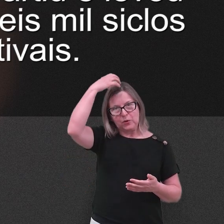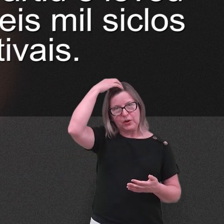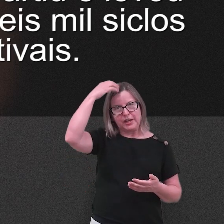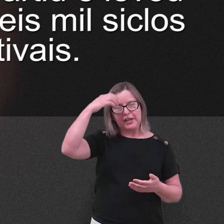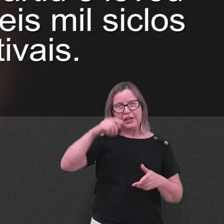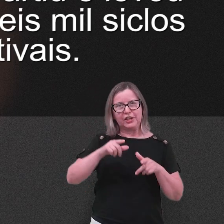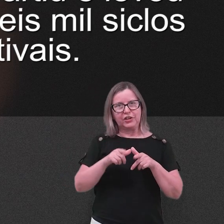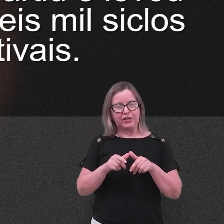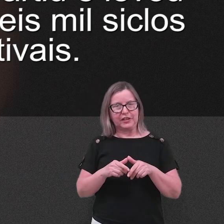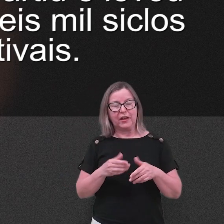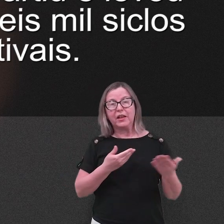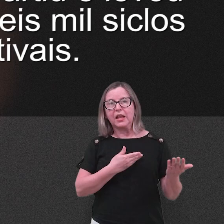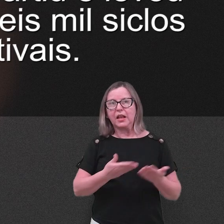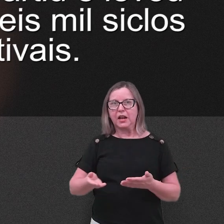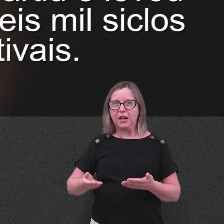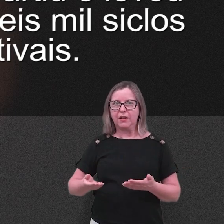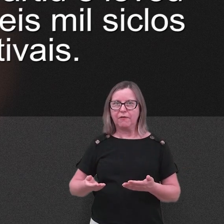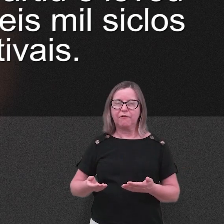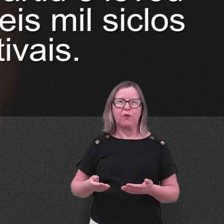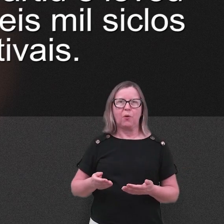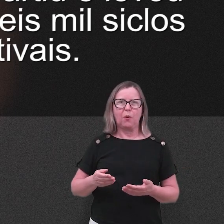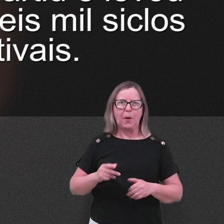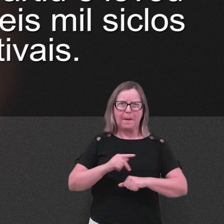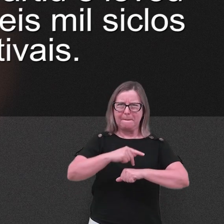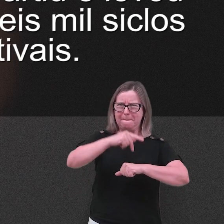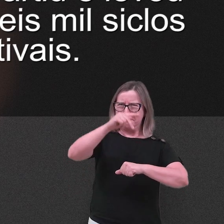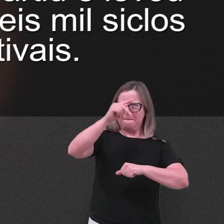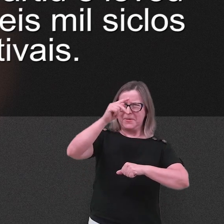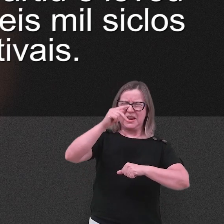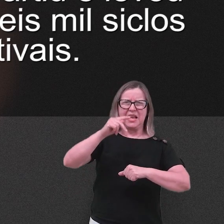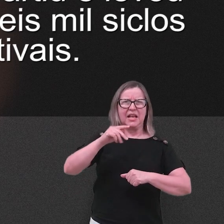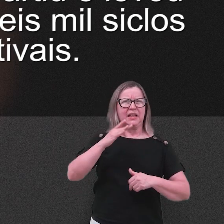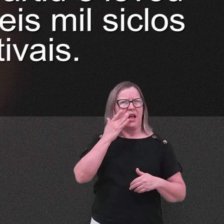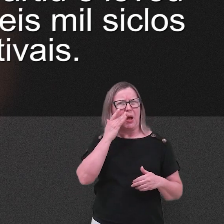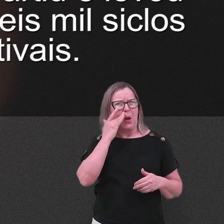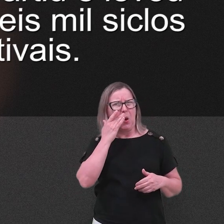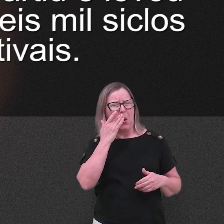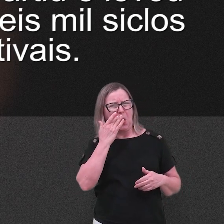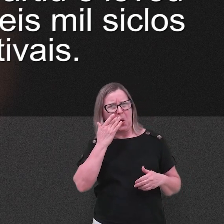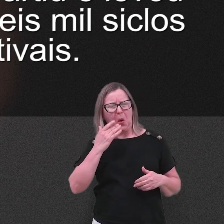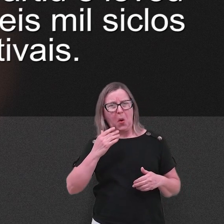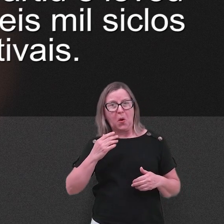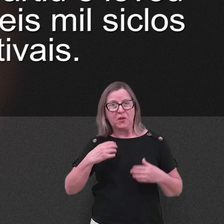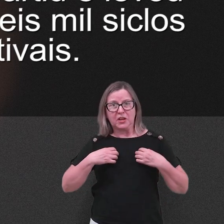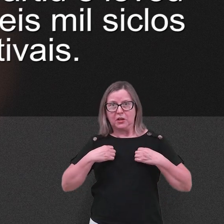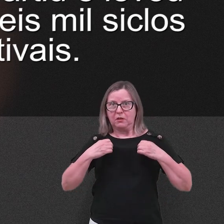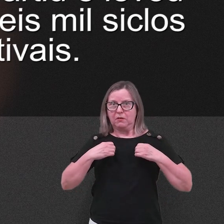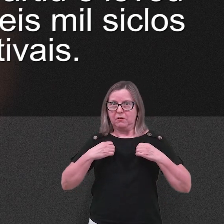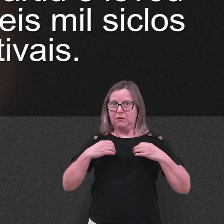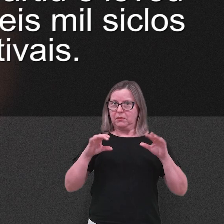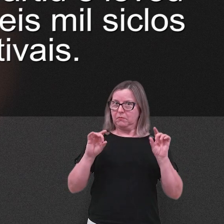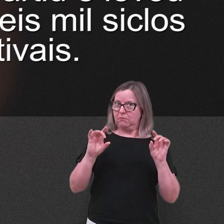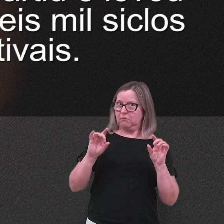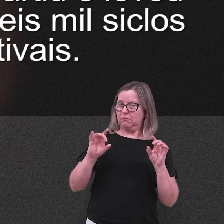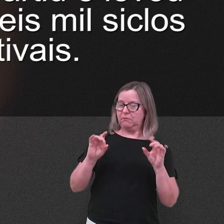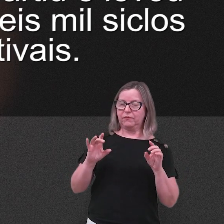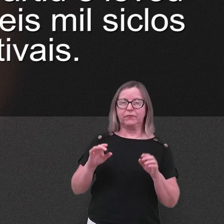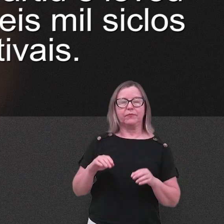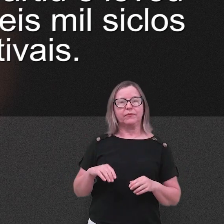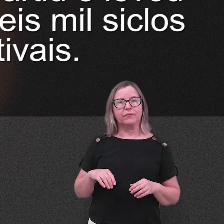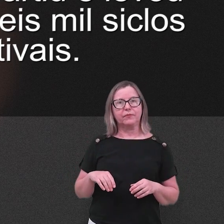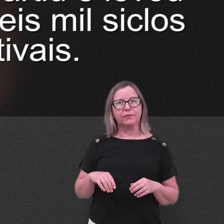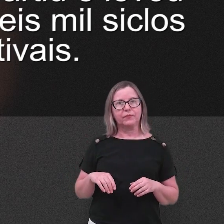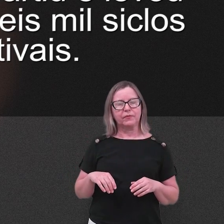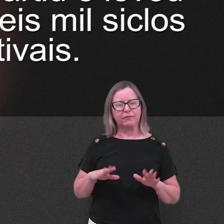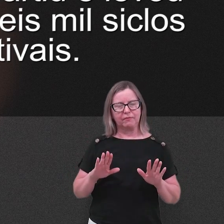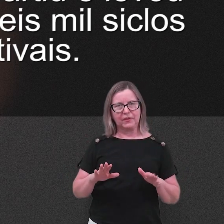prata, 6.000 ciclos de ouro e 10 vestes festivais. O talento,